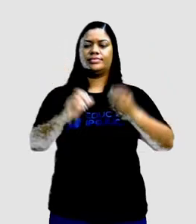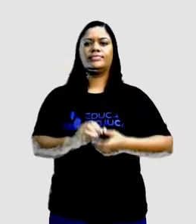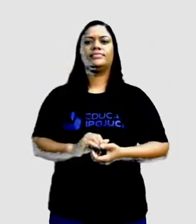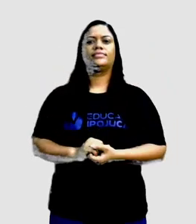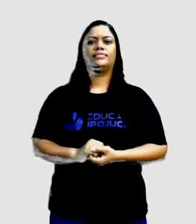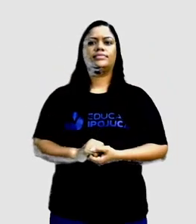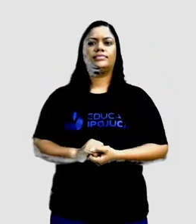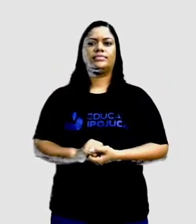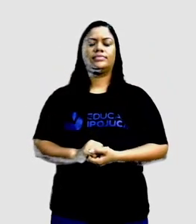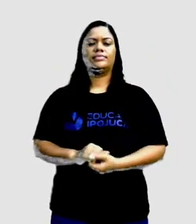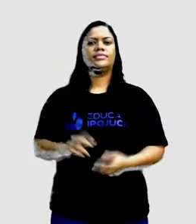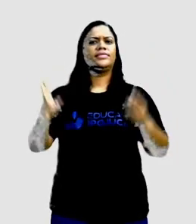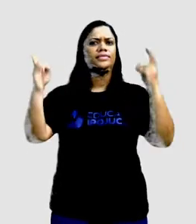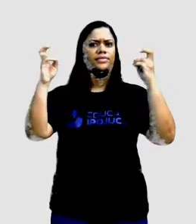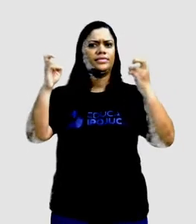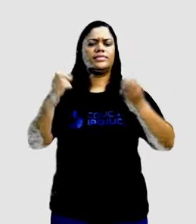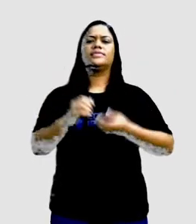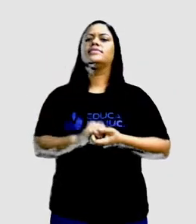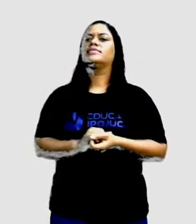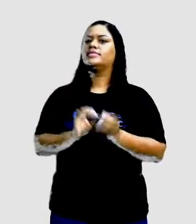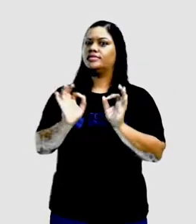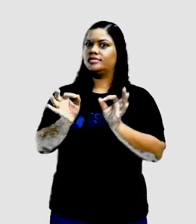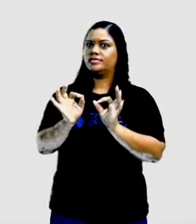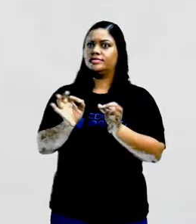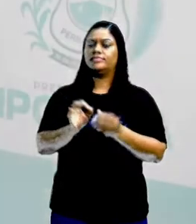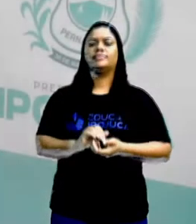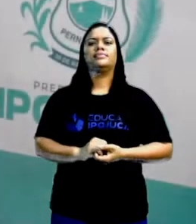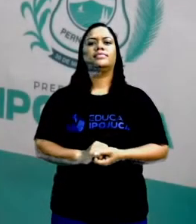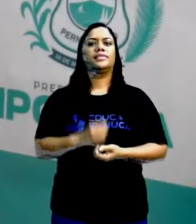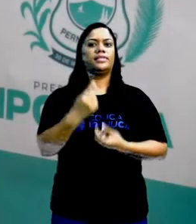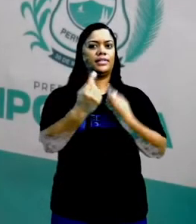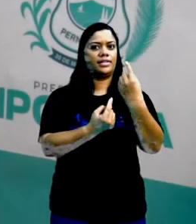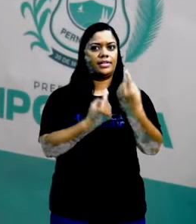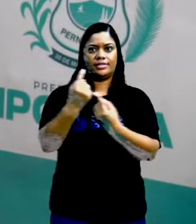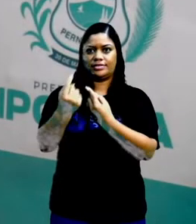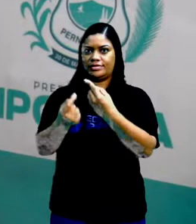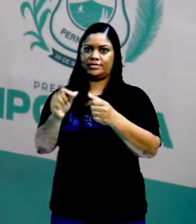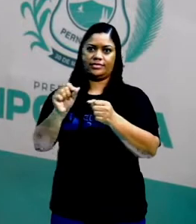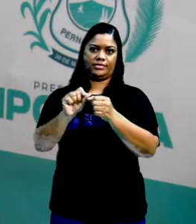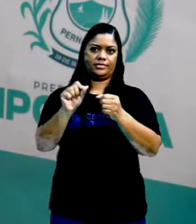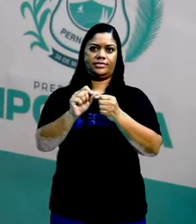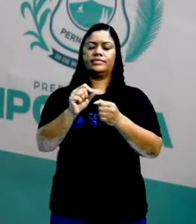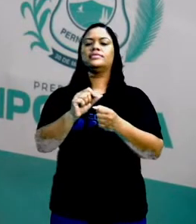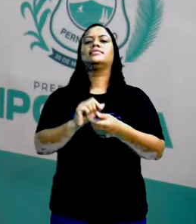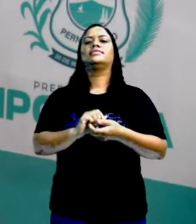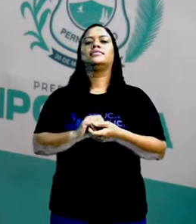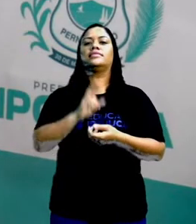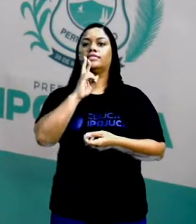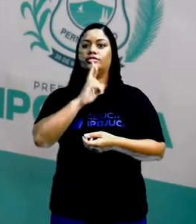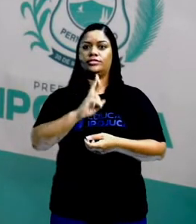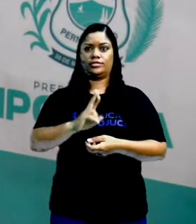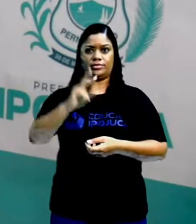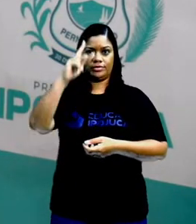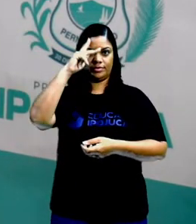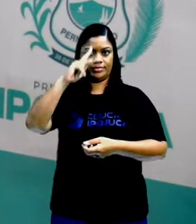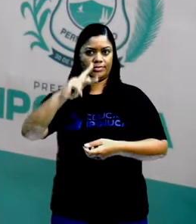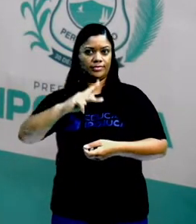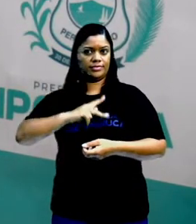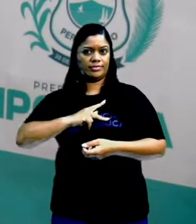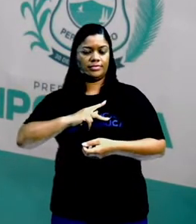Então, gente, aí o título, né, com certeza, cada um ia colocar a sua resposta, era pessoal, e